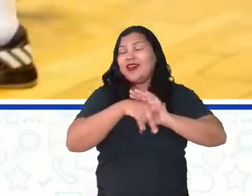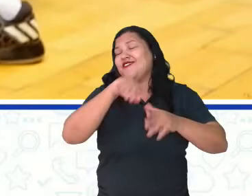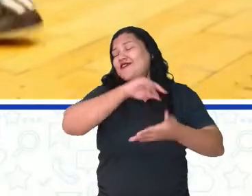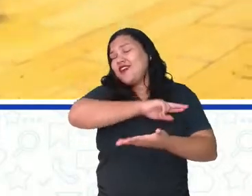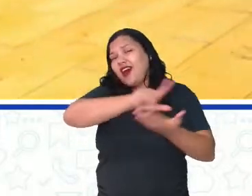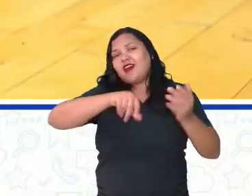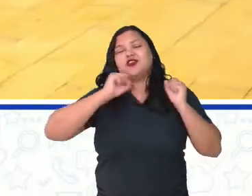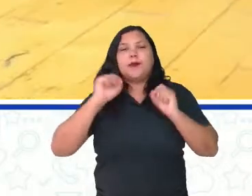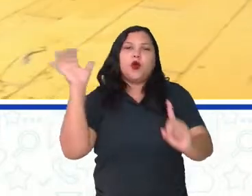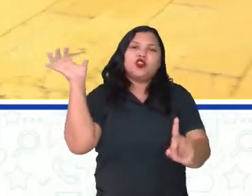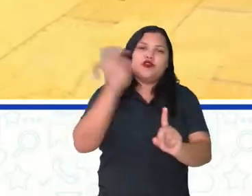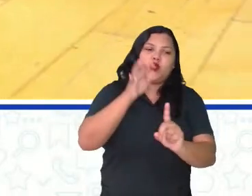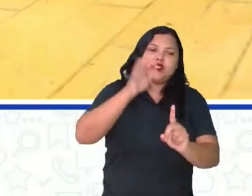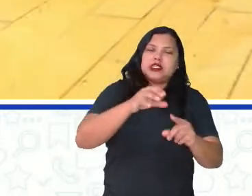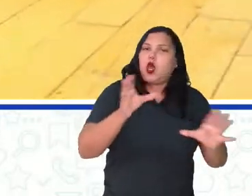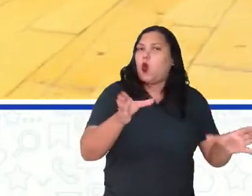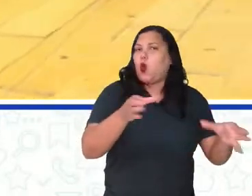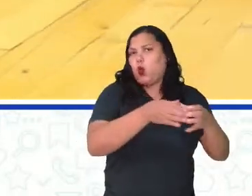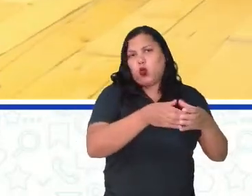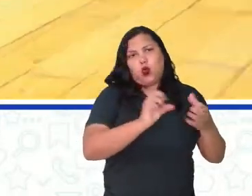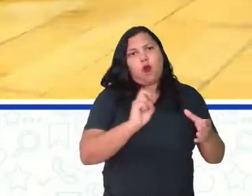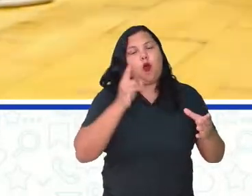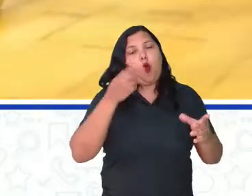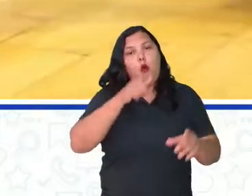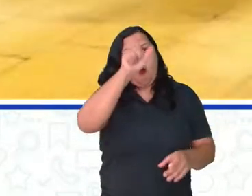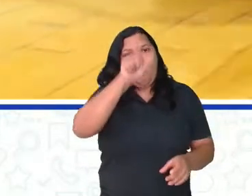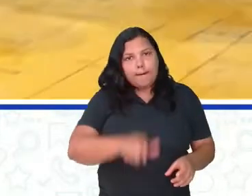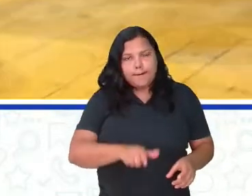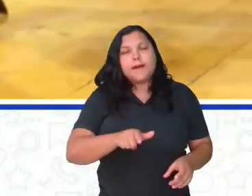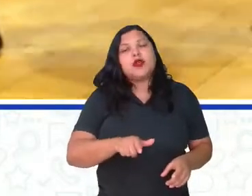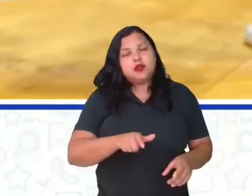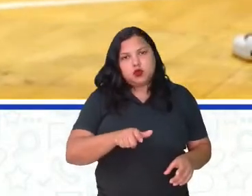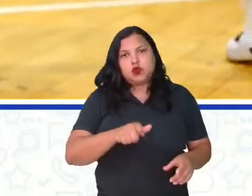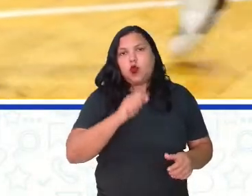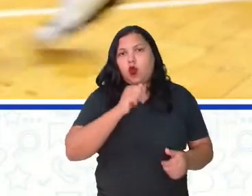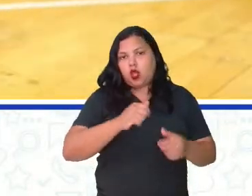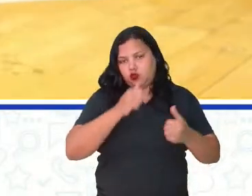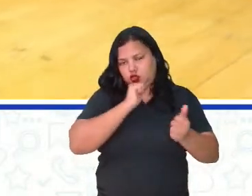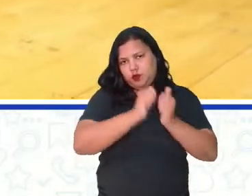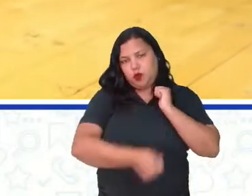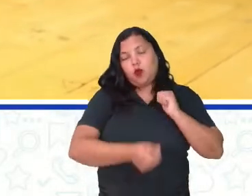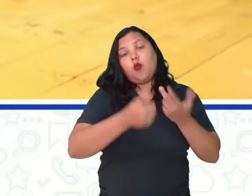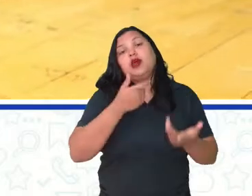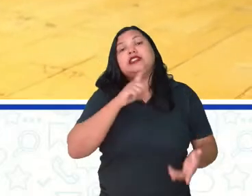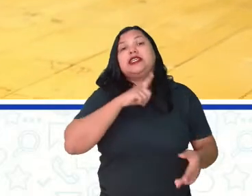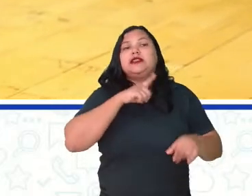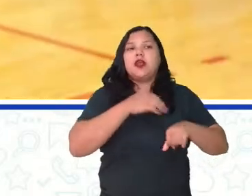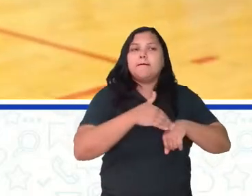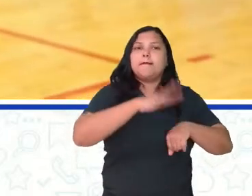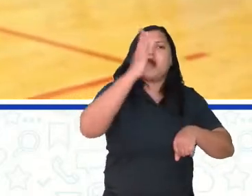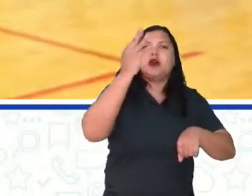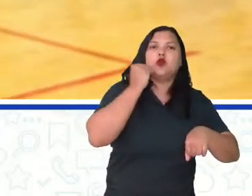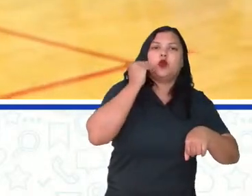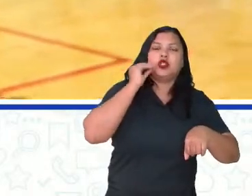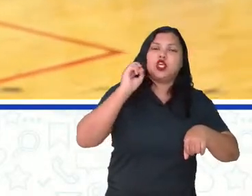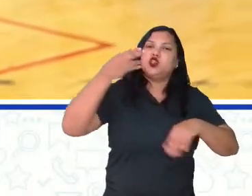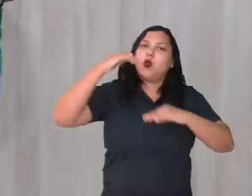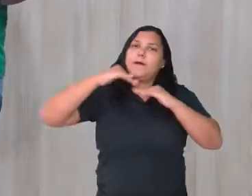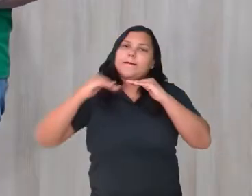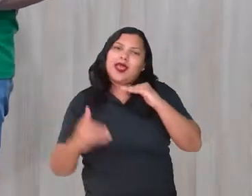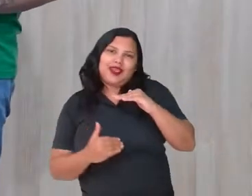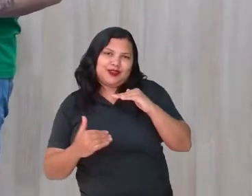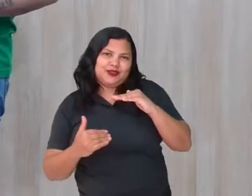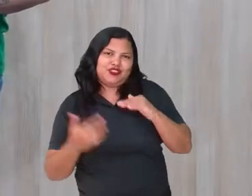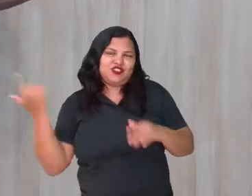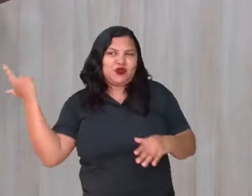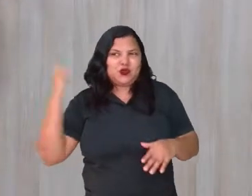um time ou um jogador, dependendo aí do esporte que você esteja avaliando, de ter mais ou menos chance, tá certo?